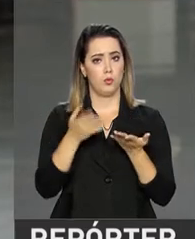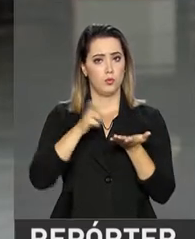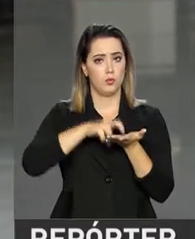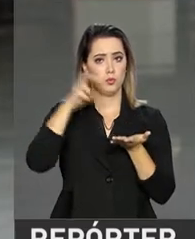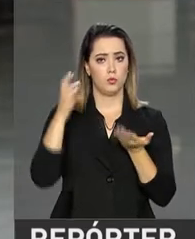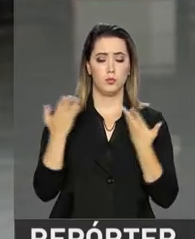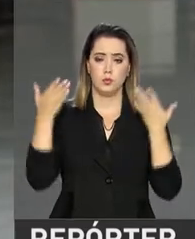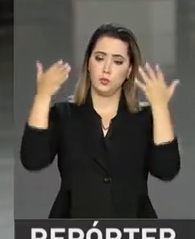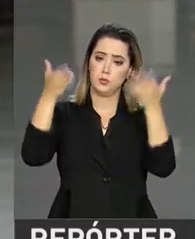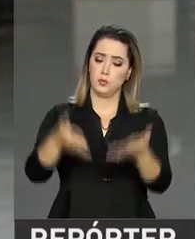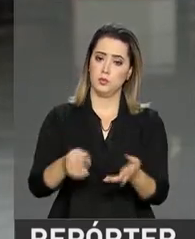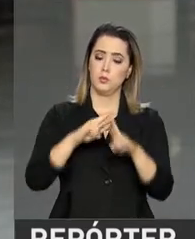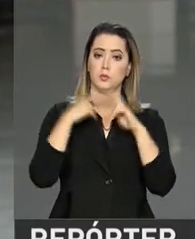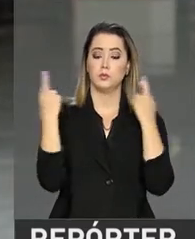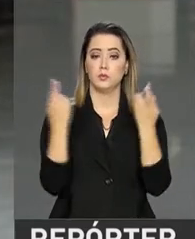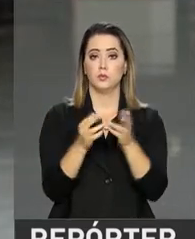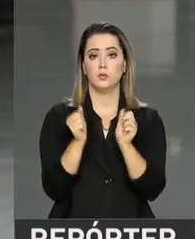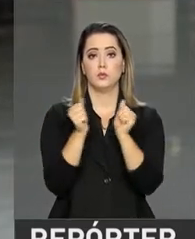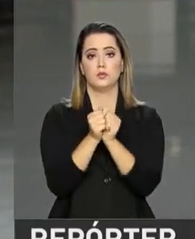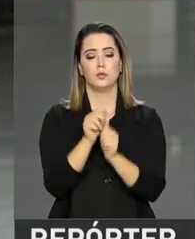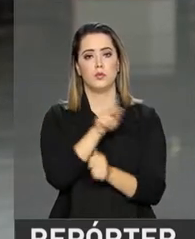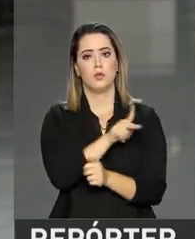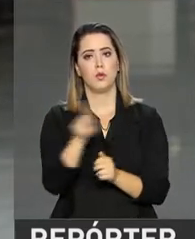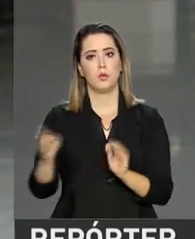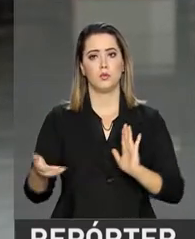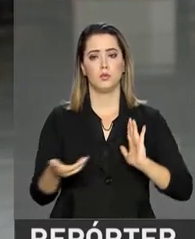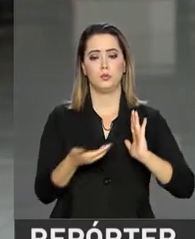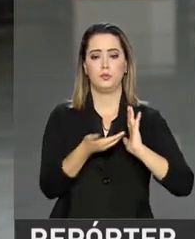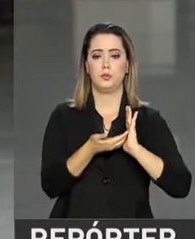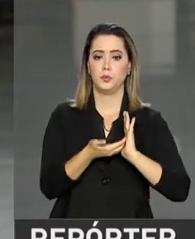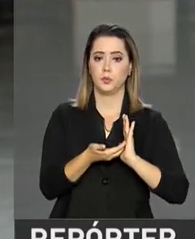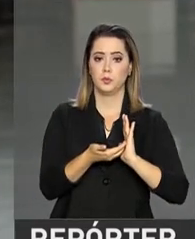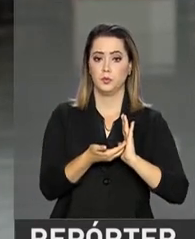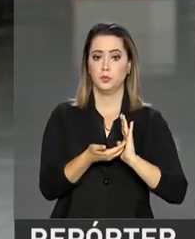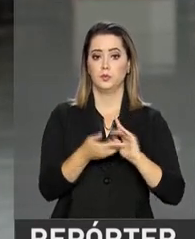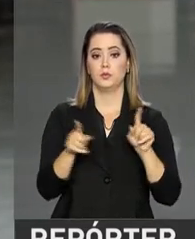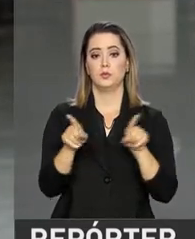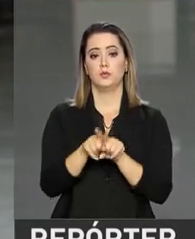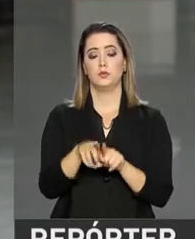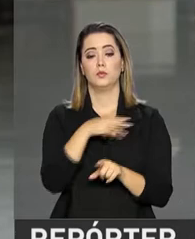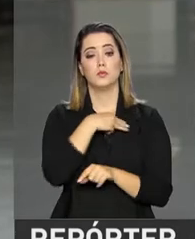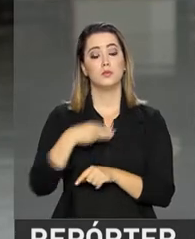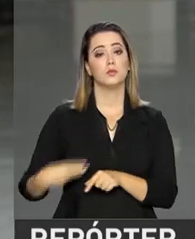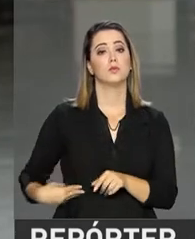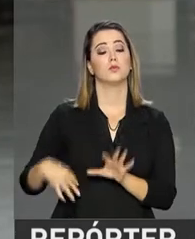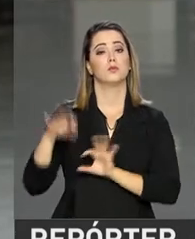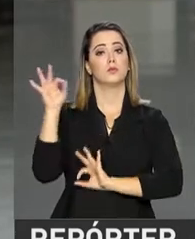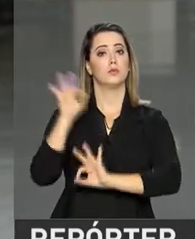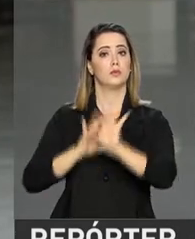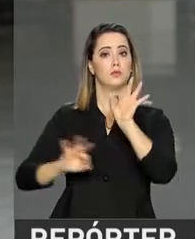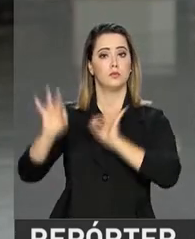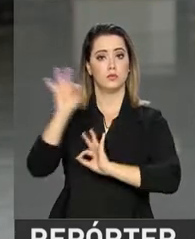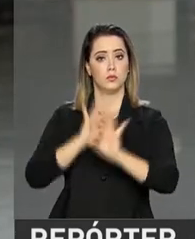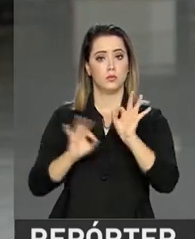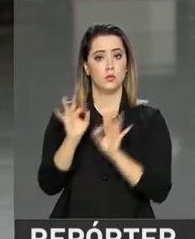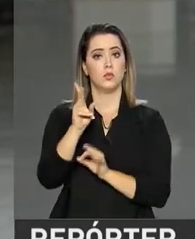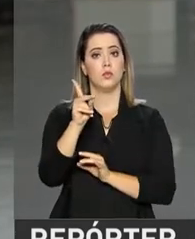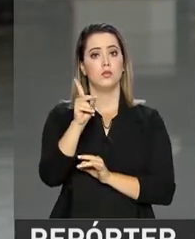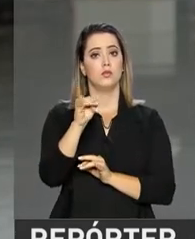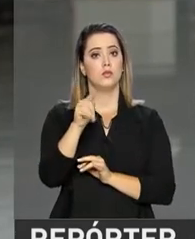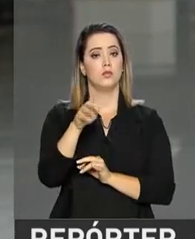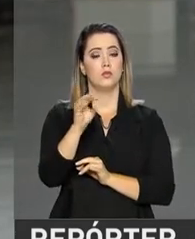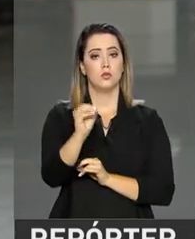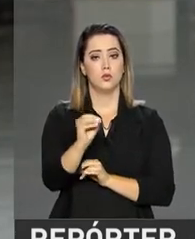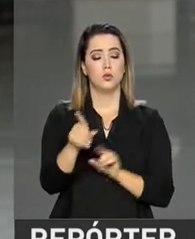a participação de uma reunião com o presidente da câmara deputado rodrigo maia e com o ministro do planejamento de oliveira além de